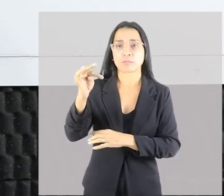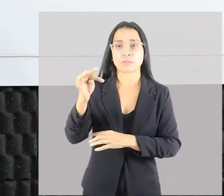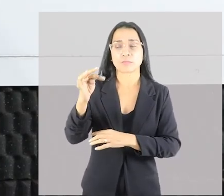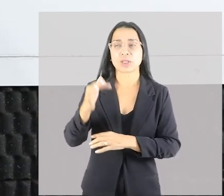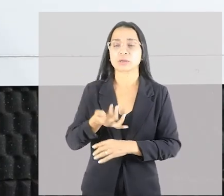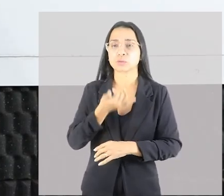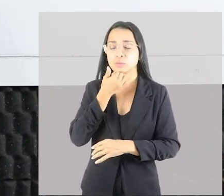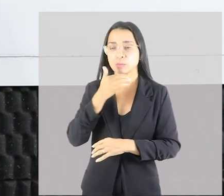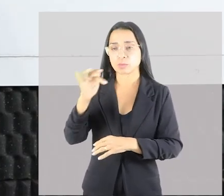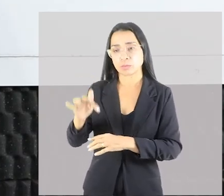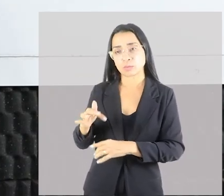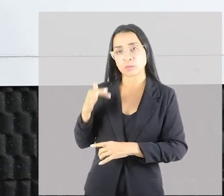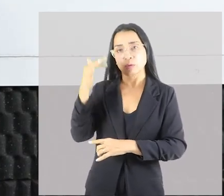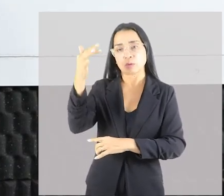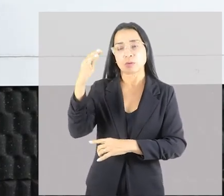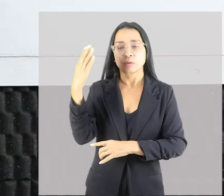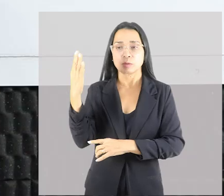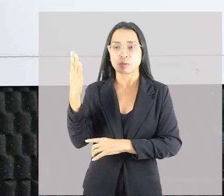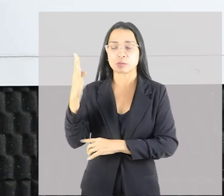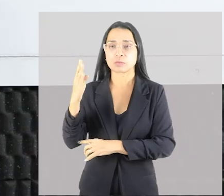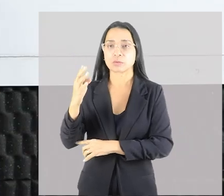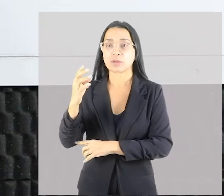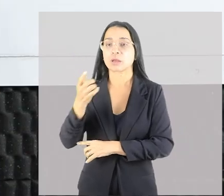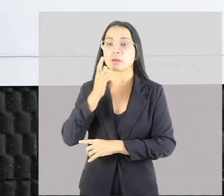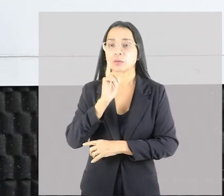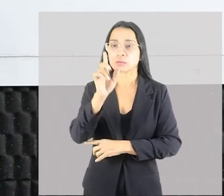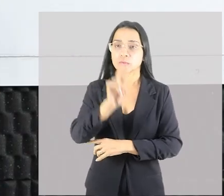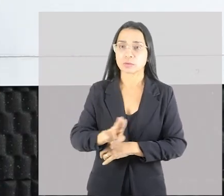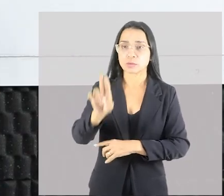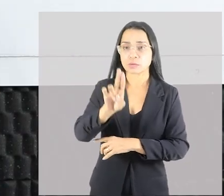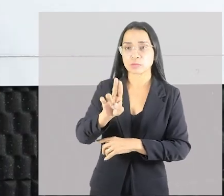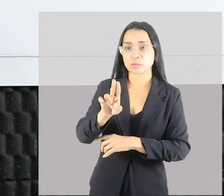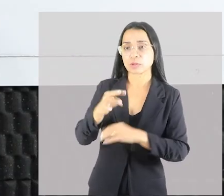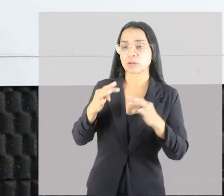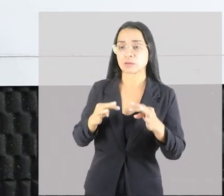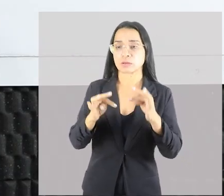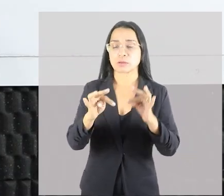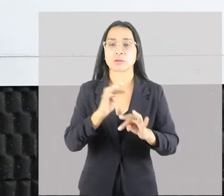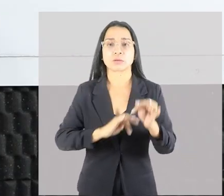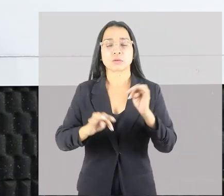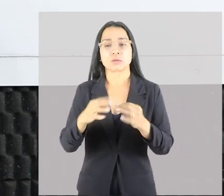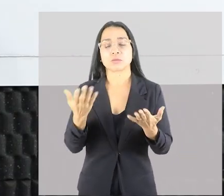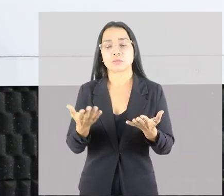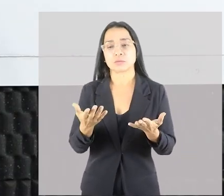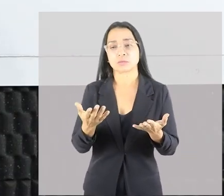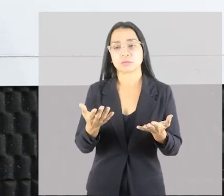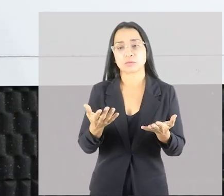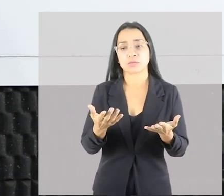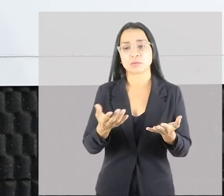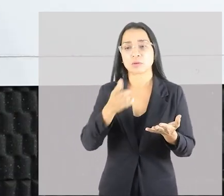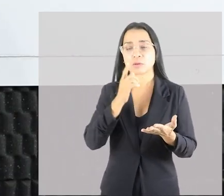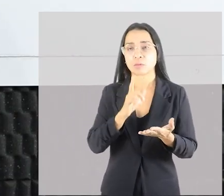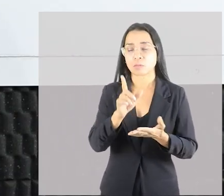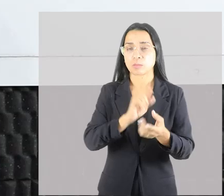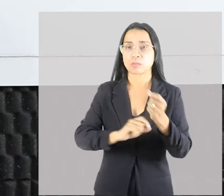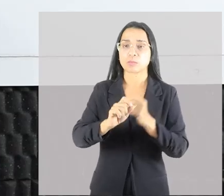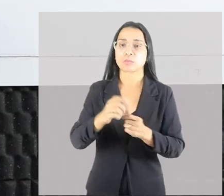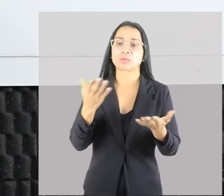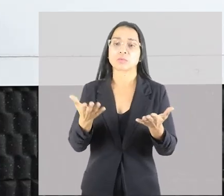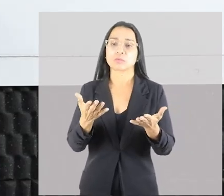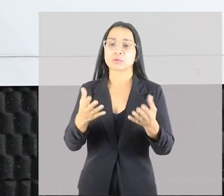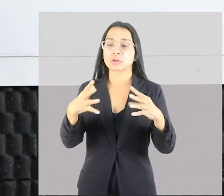da biologia. É a gente conseguir utilizar as maneiras tecnológicas que nós temos para conseguir